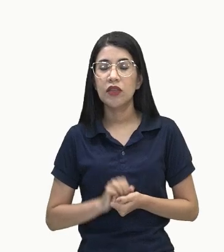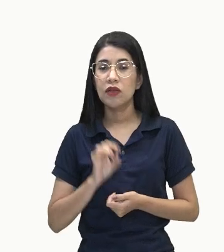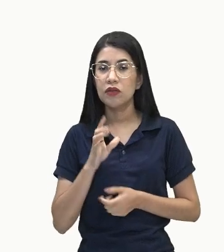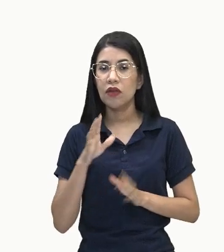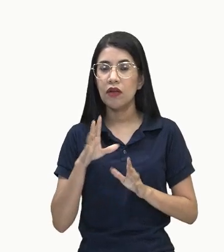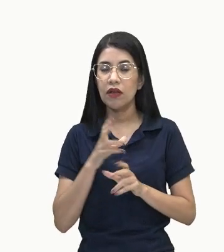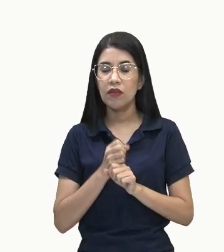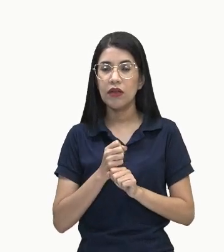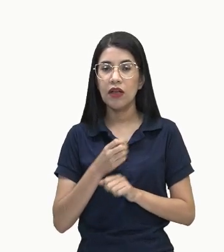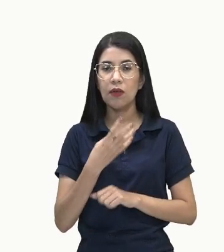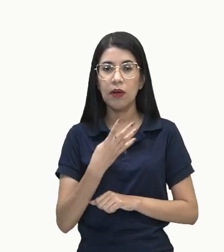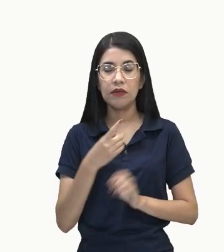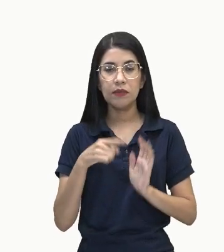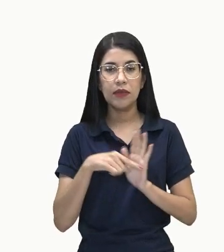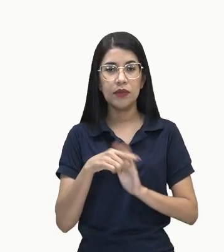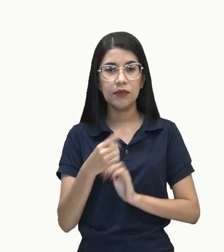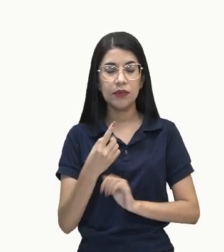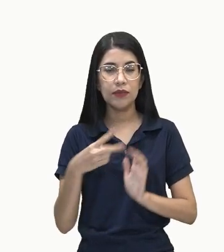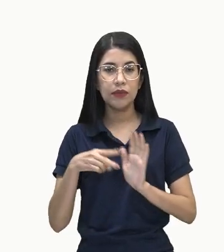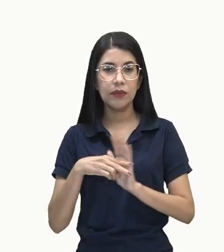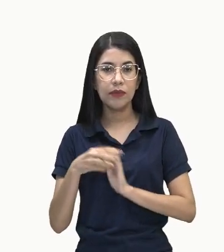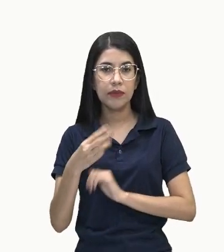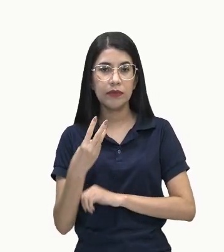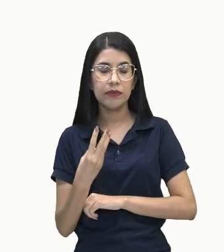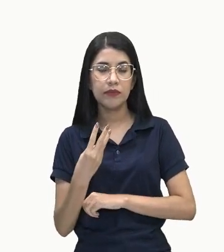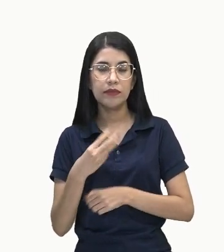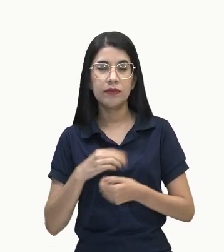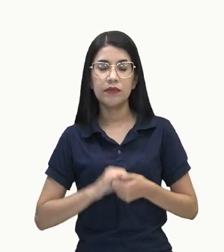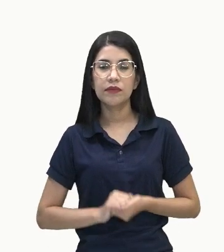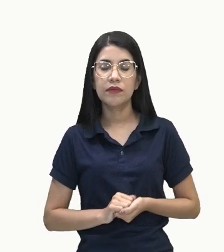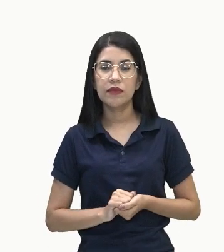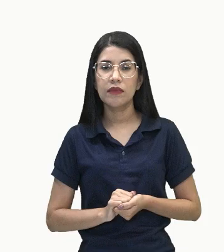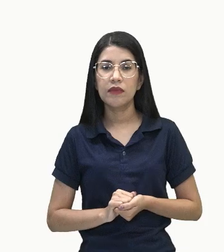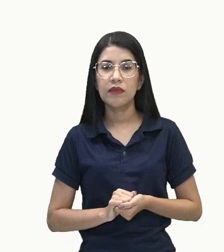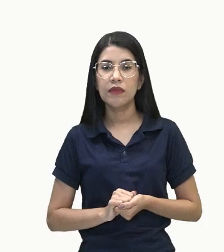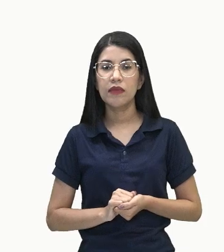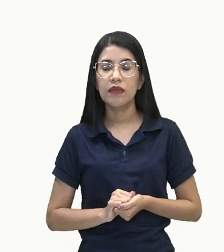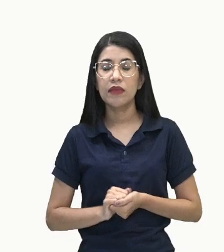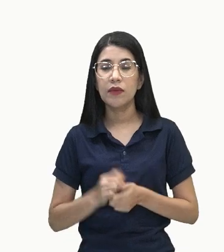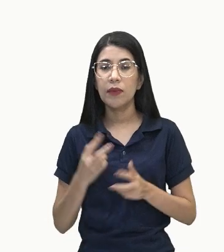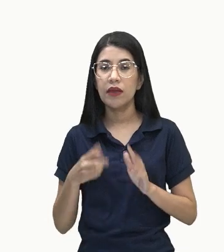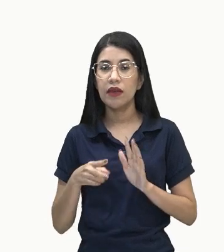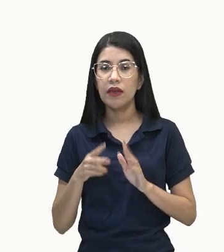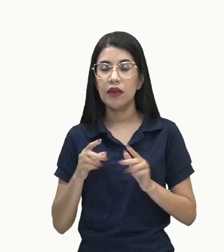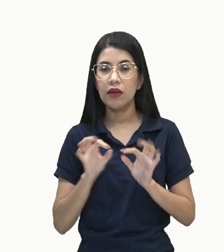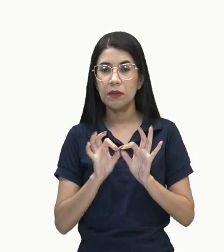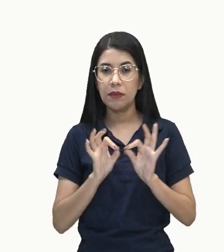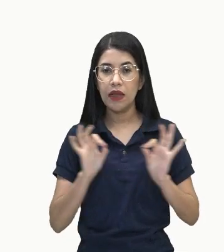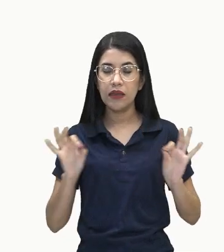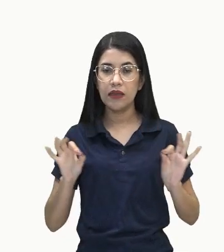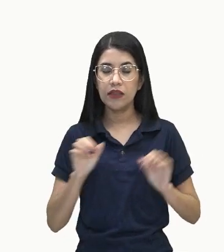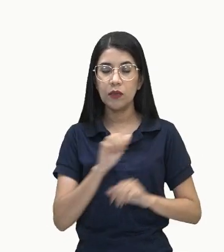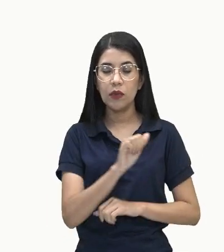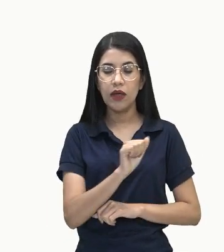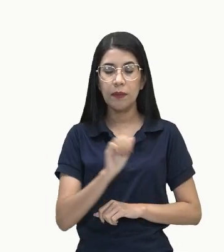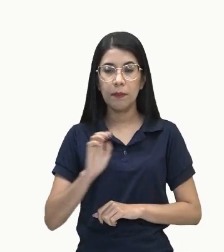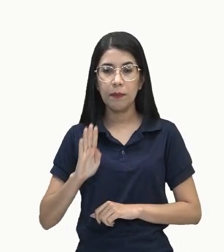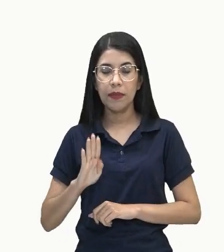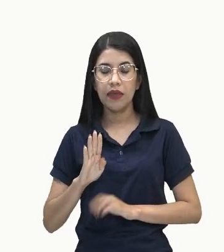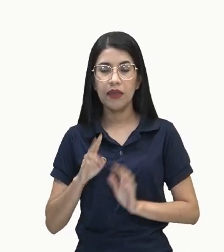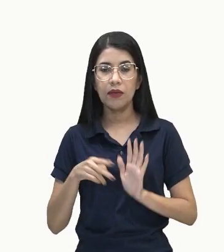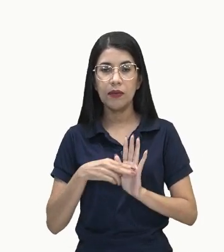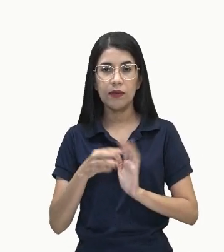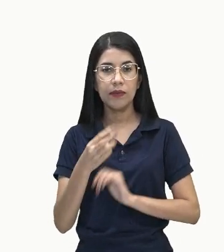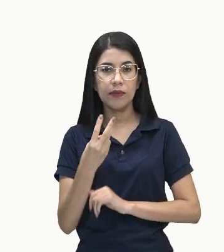assim, 4 menos 1 é 3. Então, a medida aqui equivale a 3 unidades. E aí,